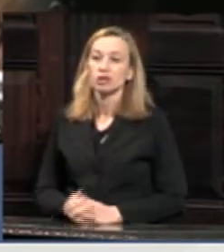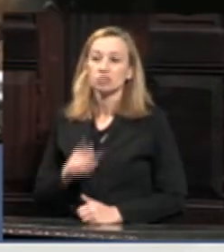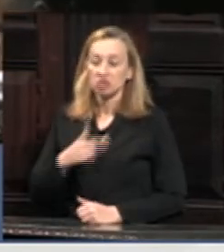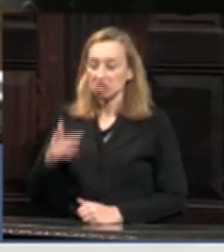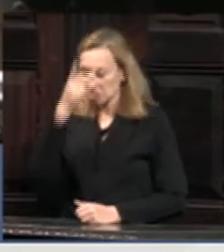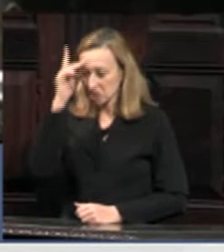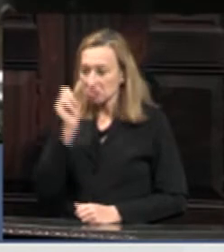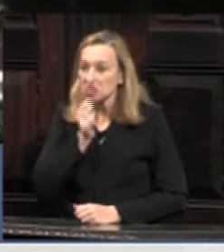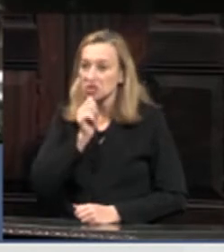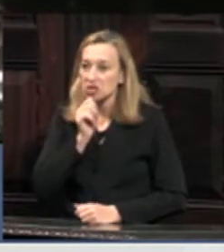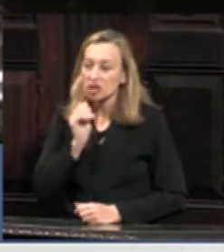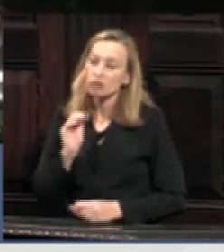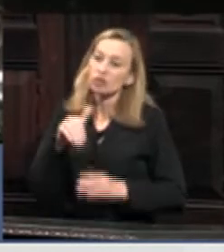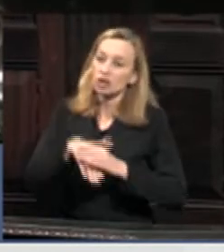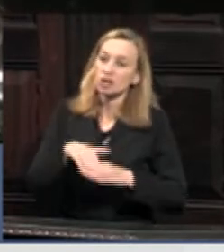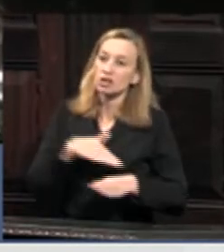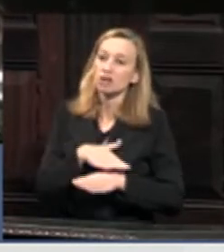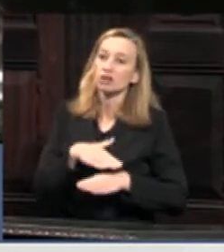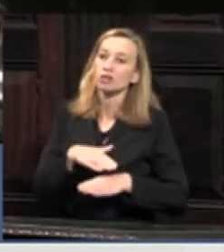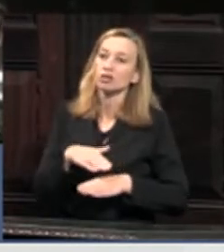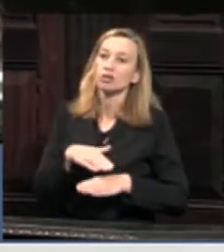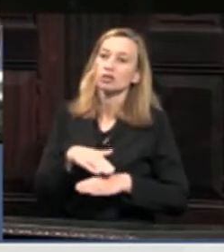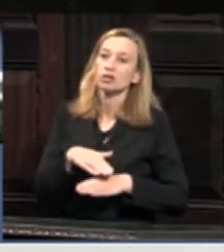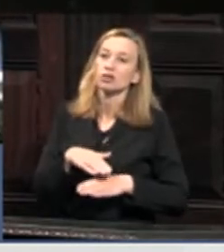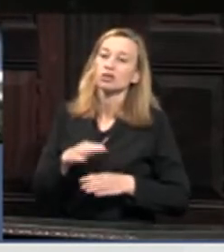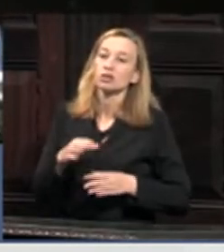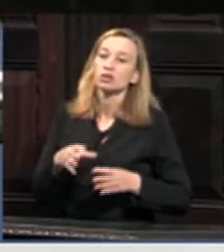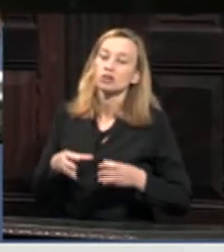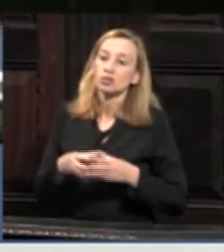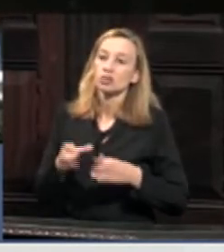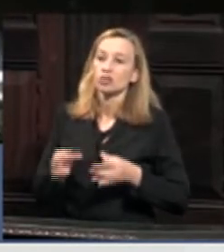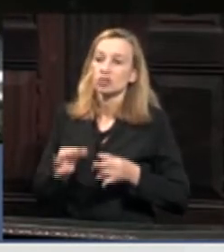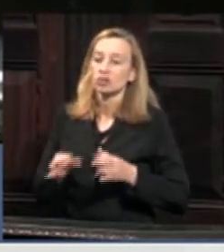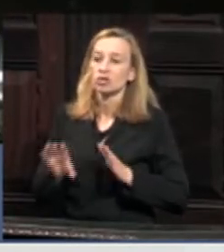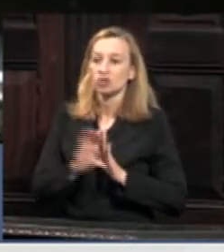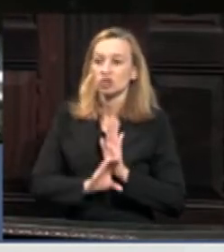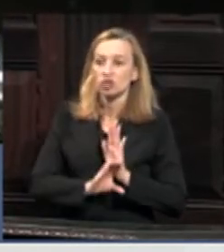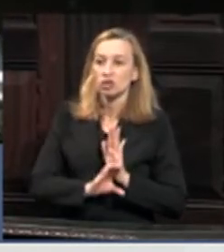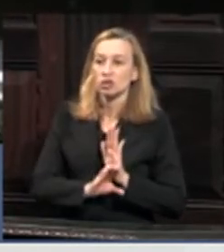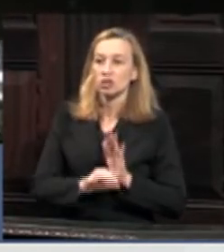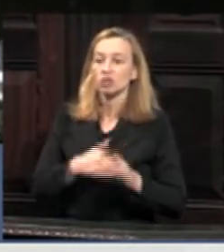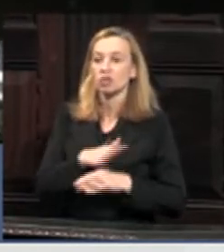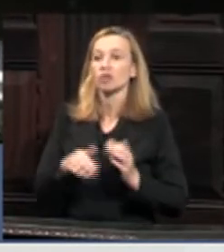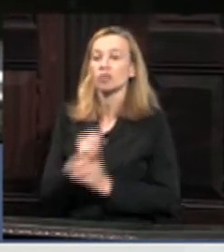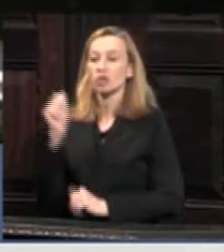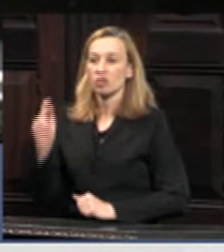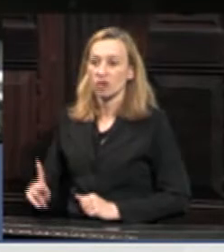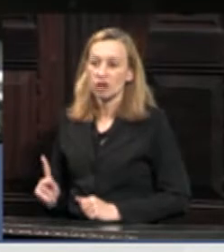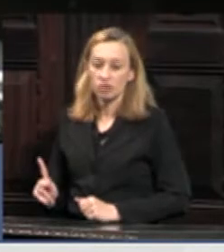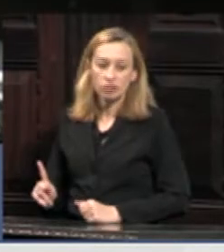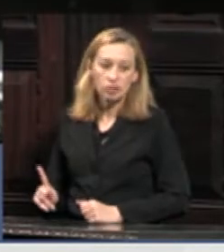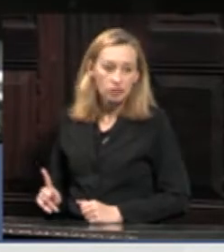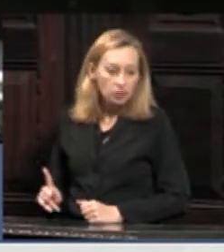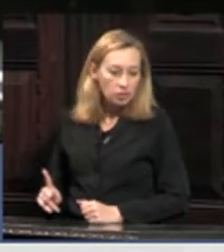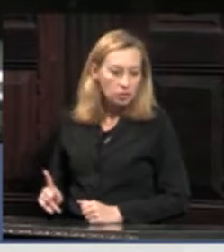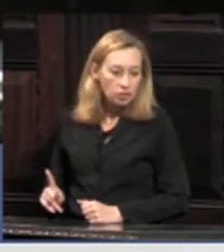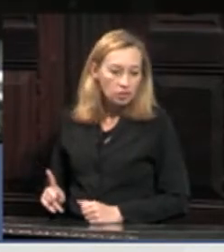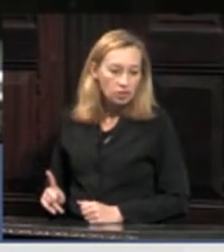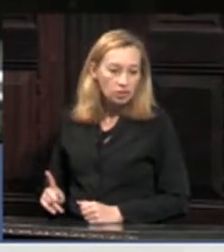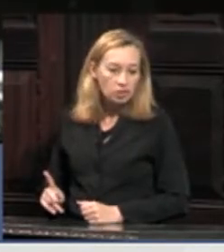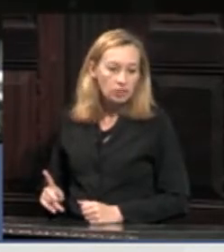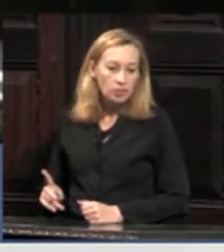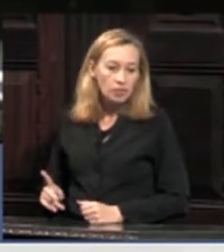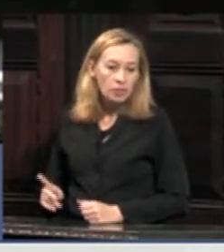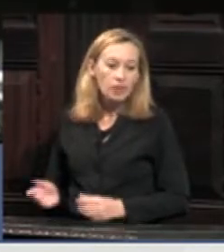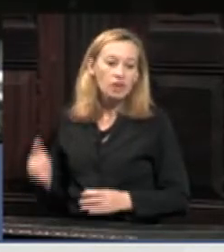queira discutir, em votação, a emenda da Comissão de Justiça. Senhores que aprovam nessa comissão, aprovado. Em